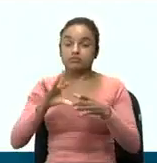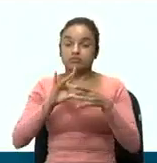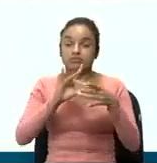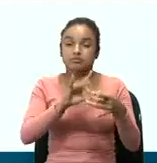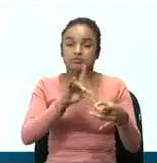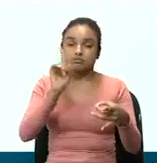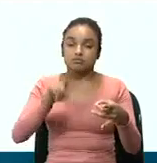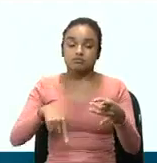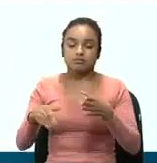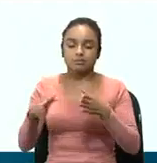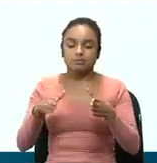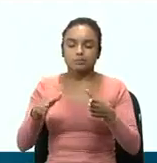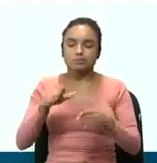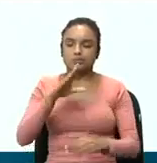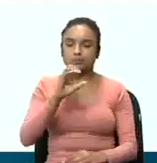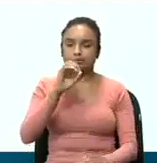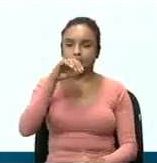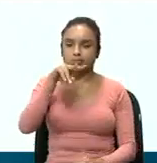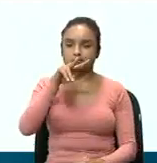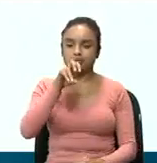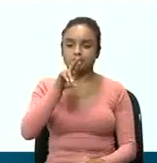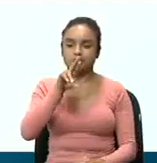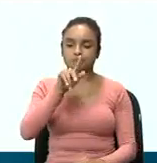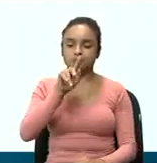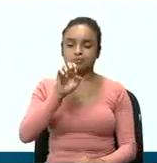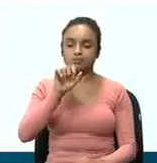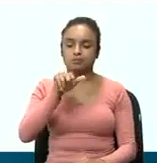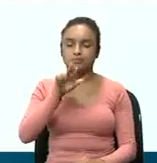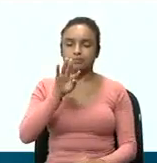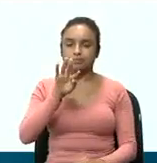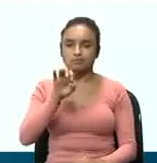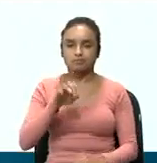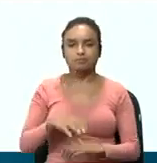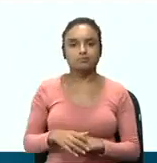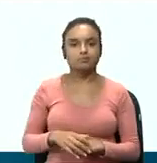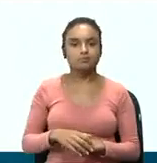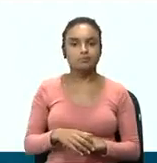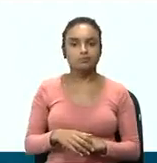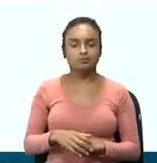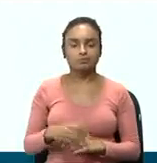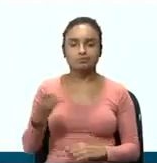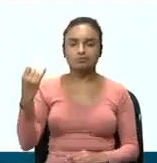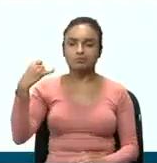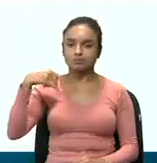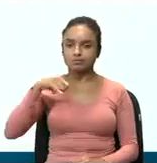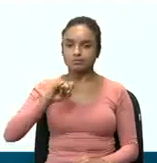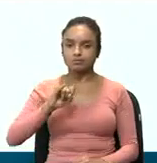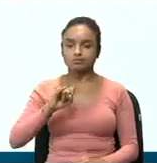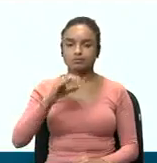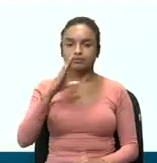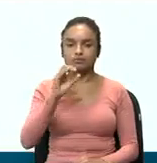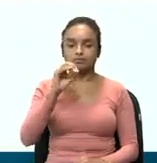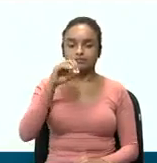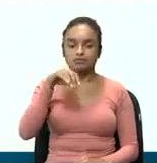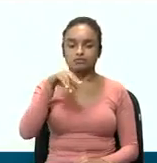absolutamente convergente. E para verificar se a série é absolutamente